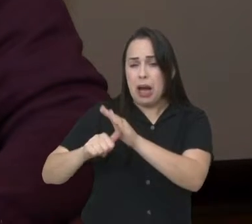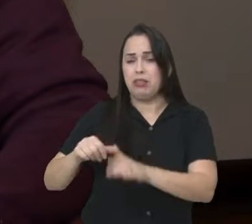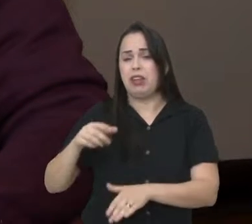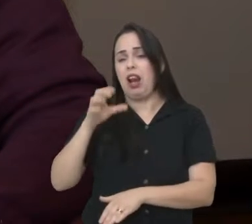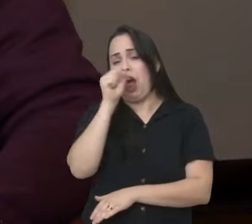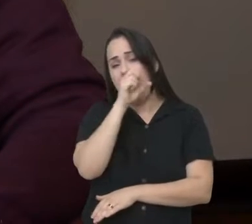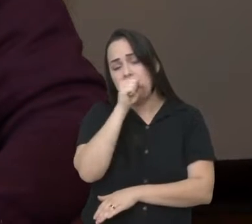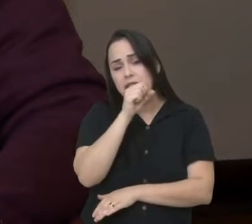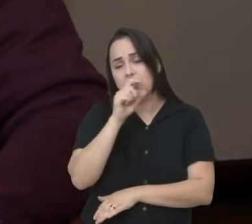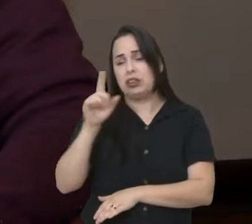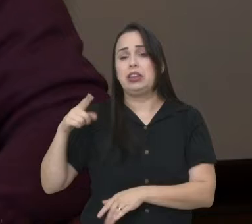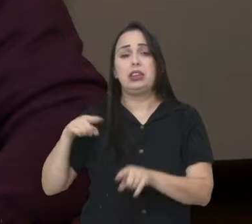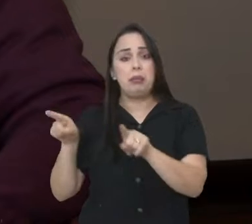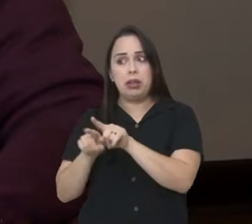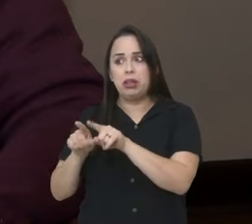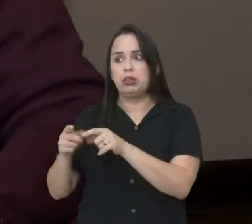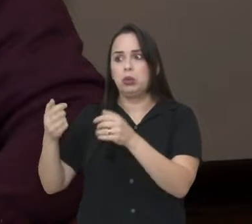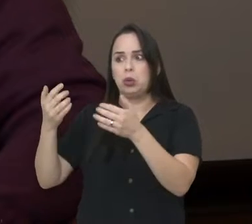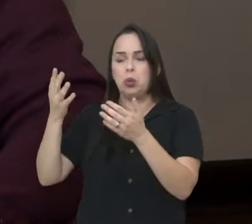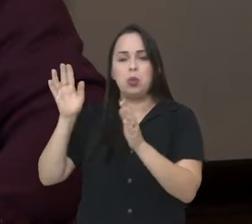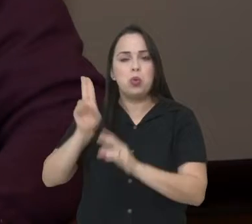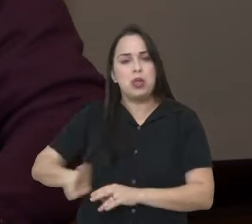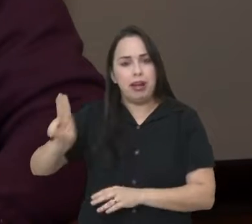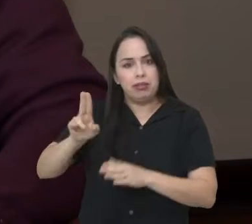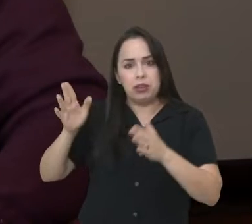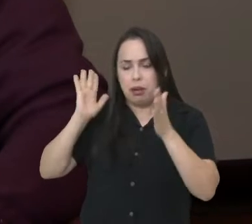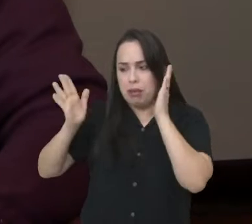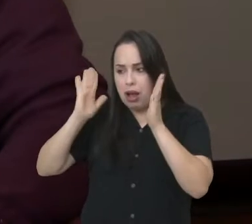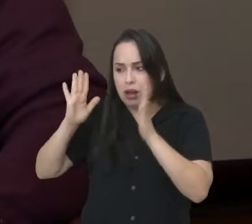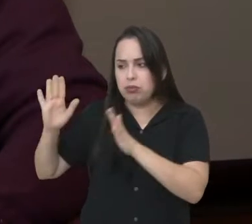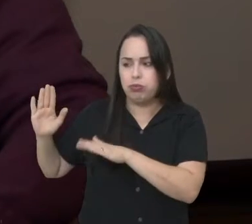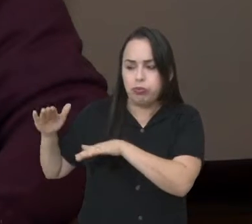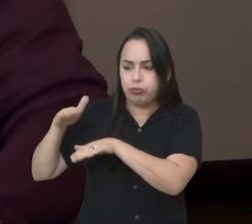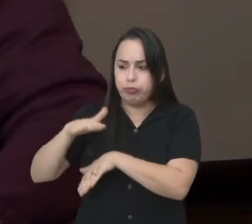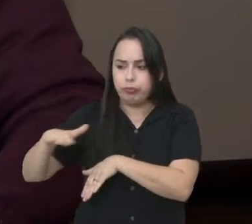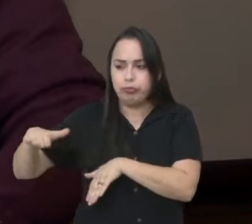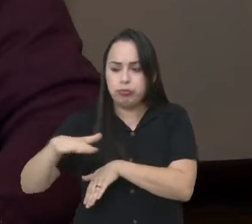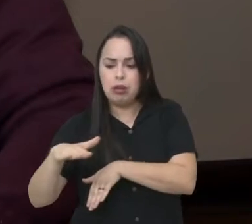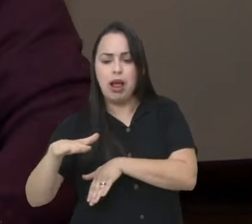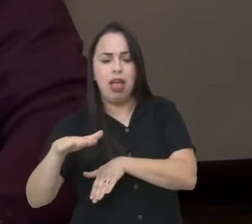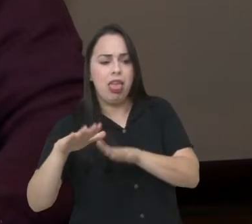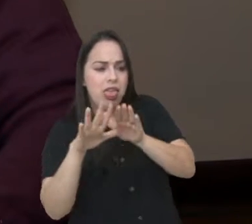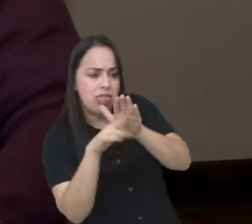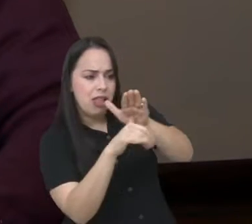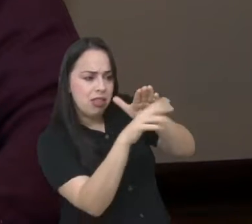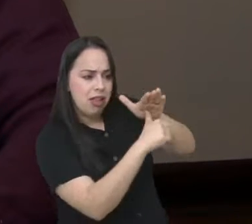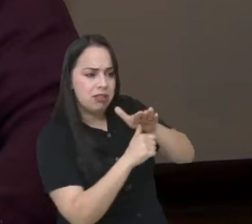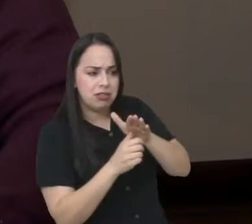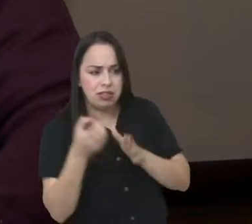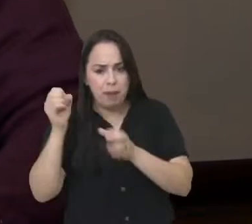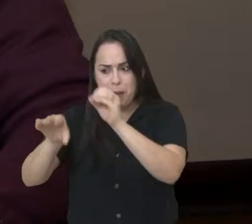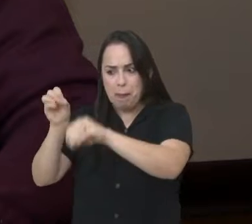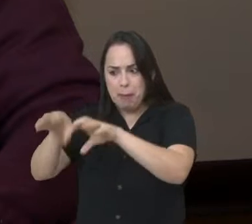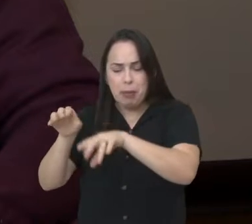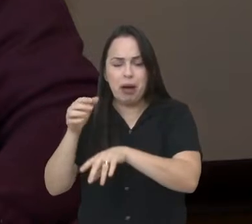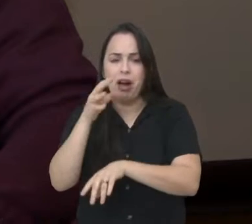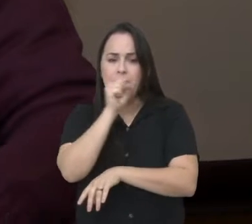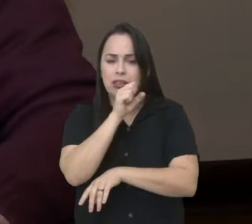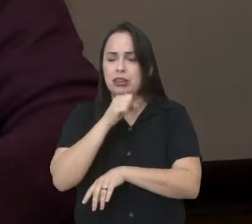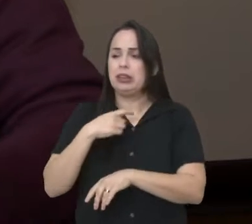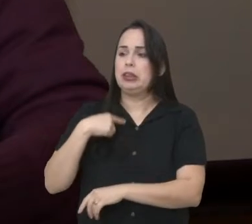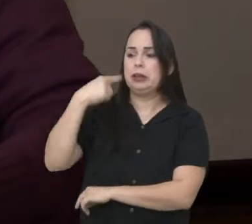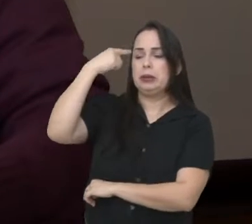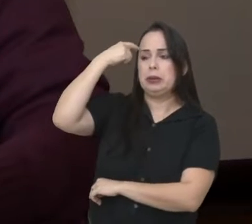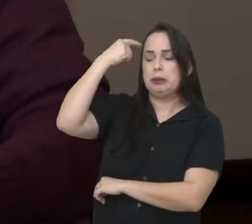encostava, quebrava tudo a cerca, ele não estava dando conta mais. Aí ele falou assim: eu tenho que dar um jeito